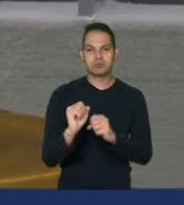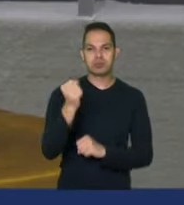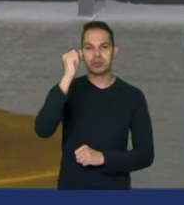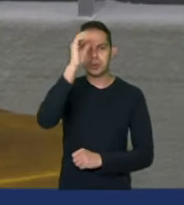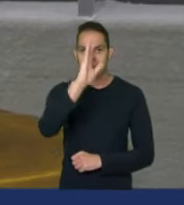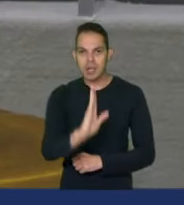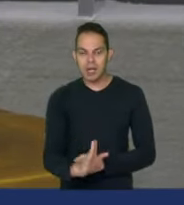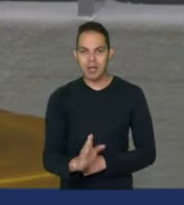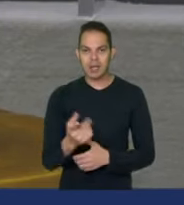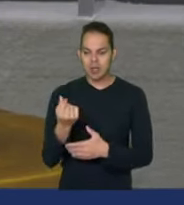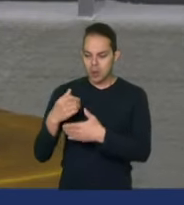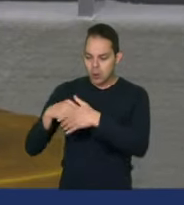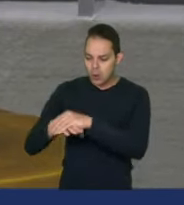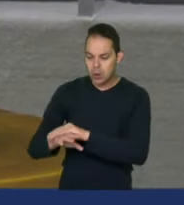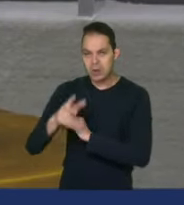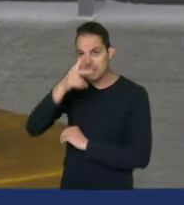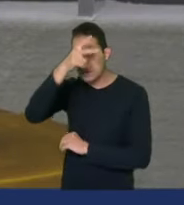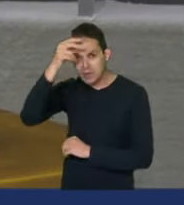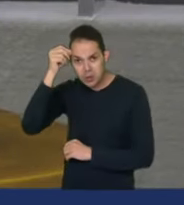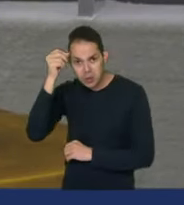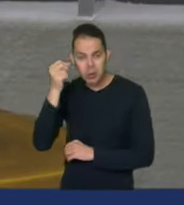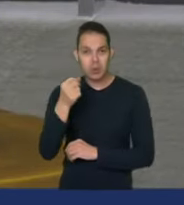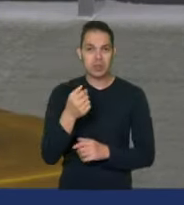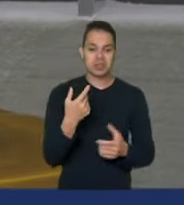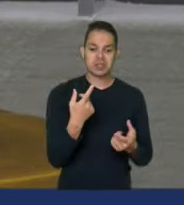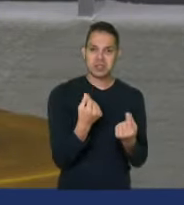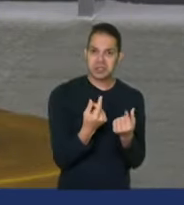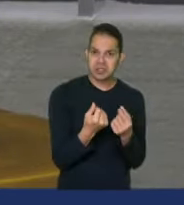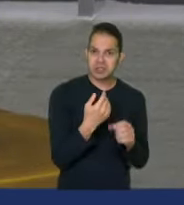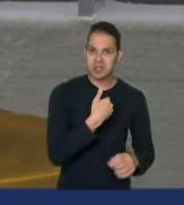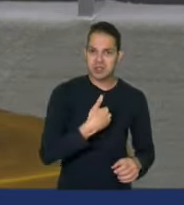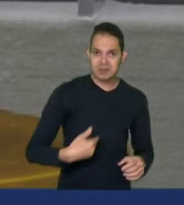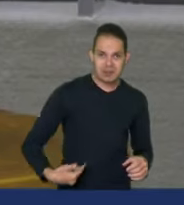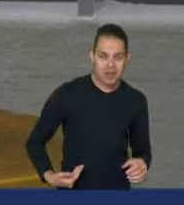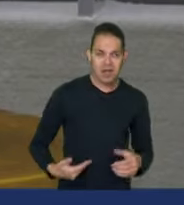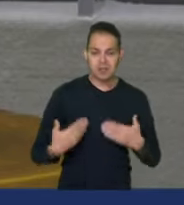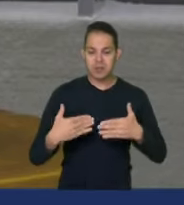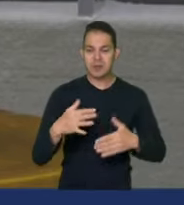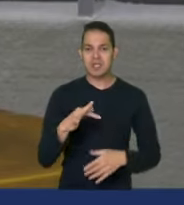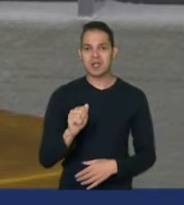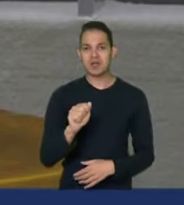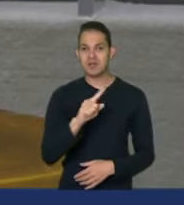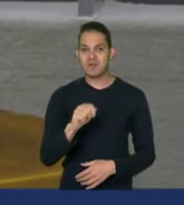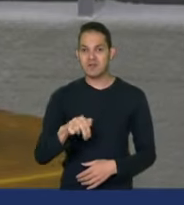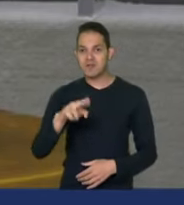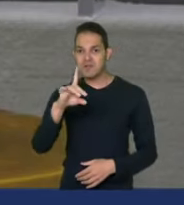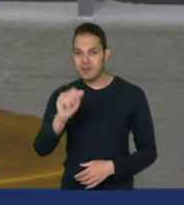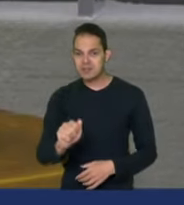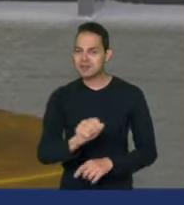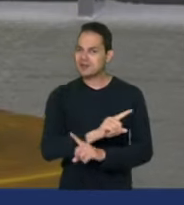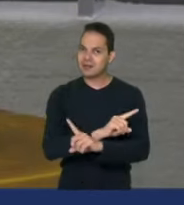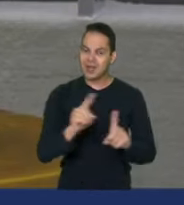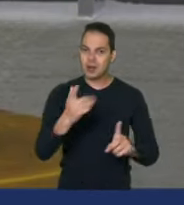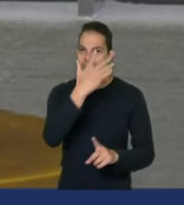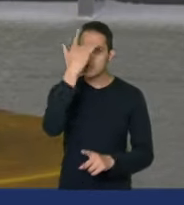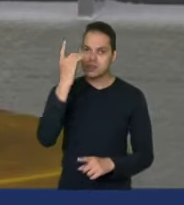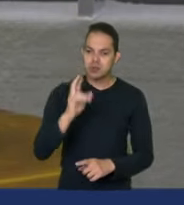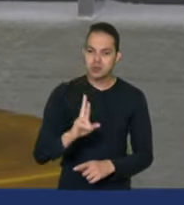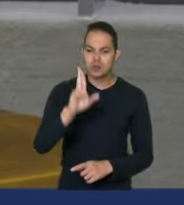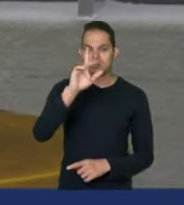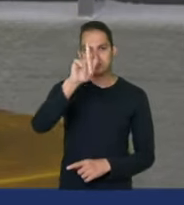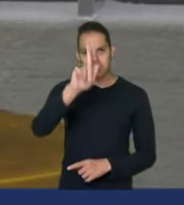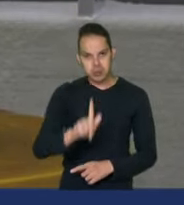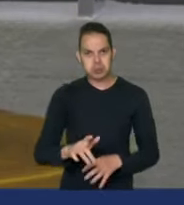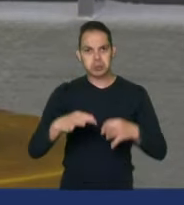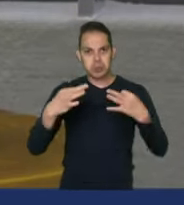prefeitura, não está no Tesouro do Estado e nem no Ministério da Fazenda. Está na cabeça dos grandes administradores, está na cabeça dos grandes gestores. O que falta é